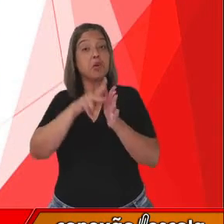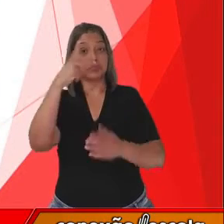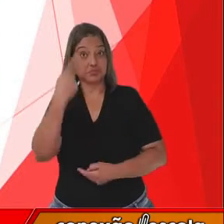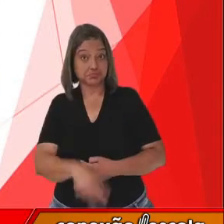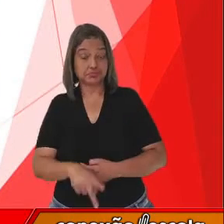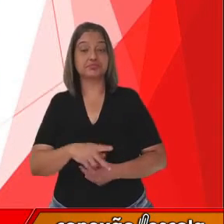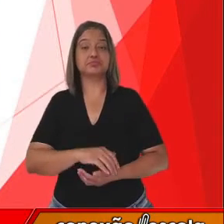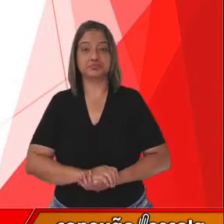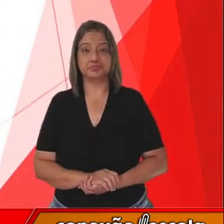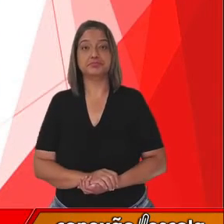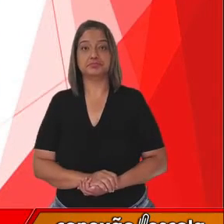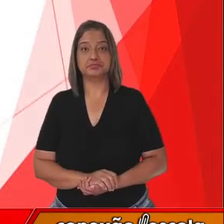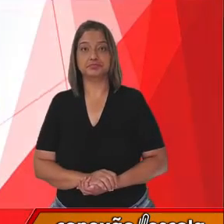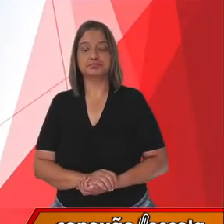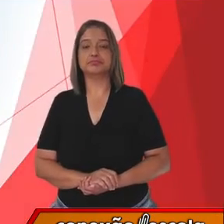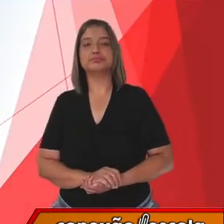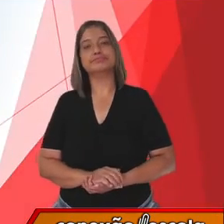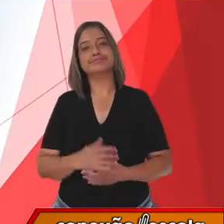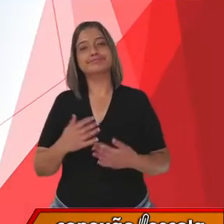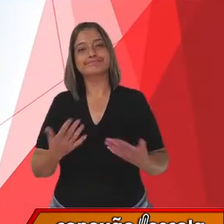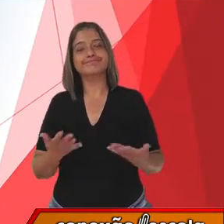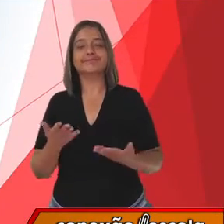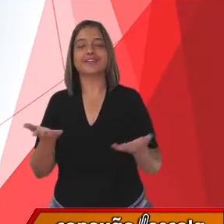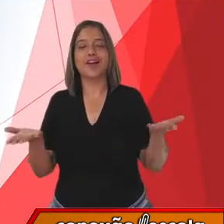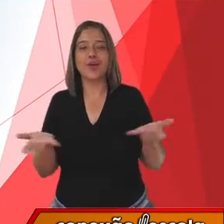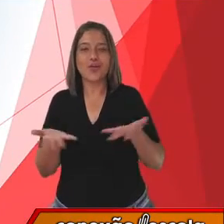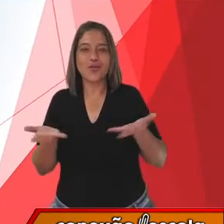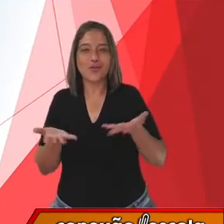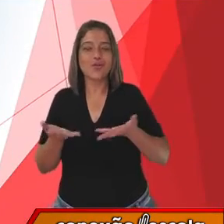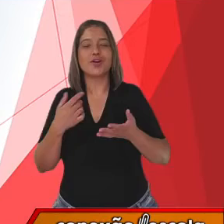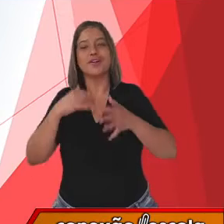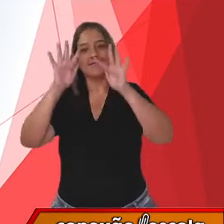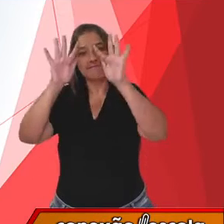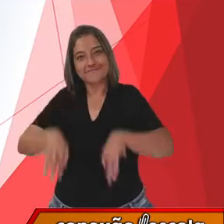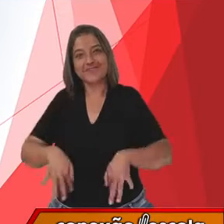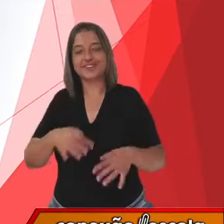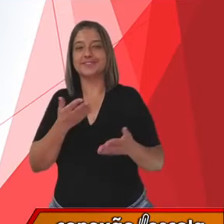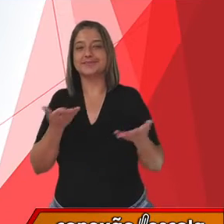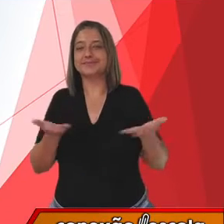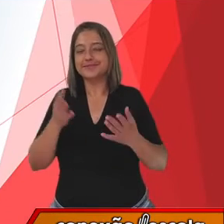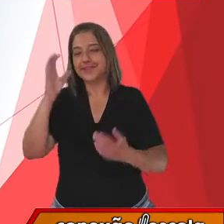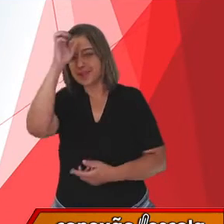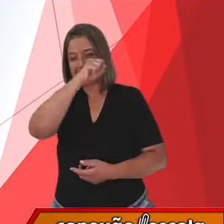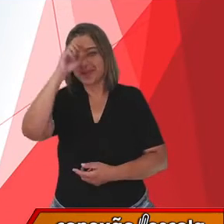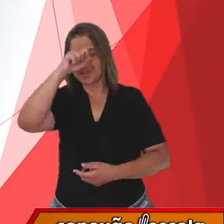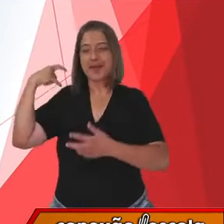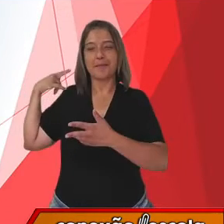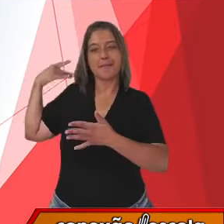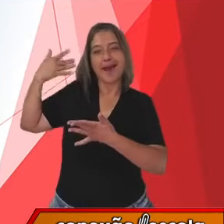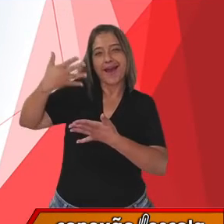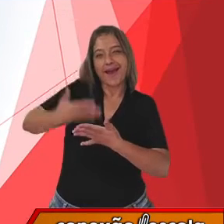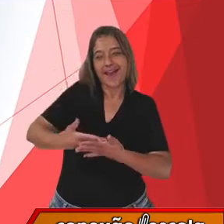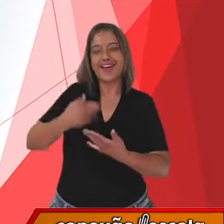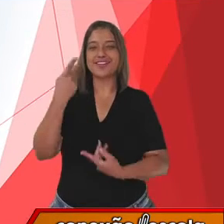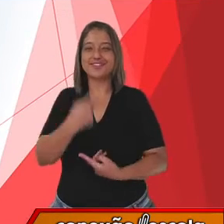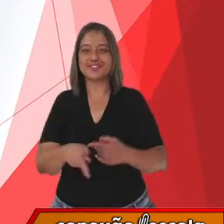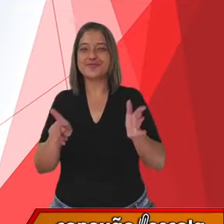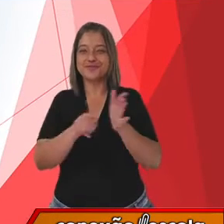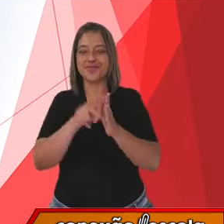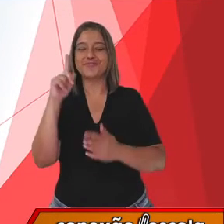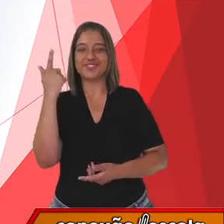econômica. Turminha, e aqui encerramos este passeio pela história de nosso